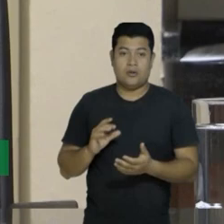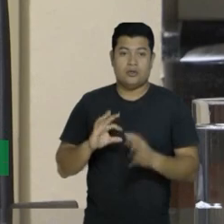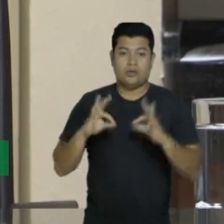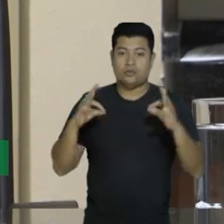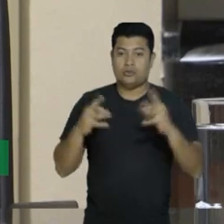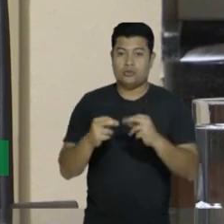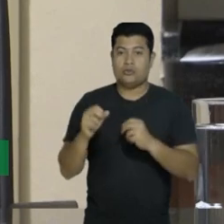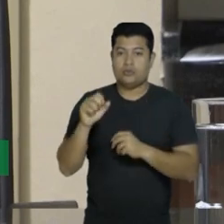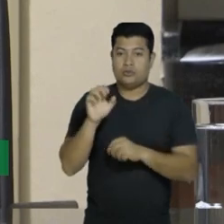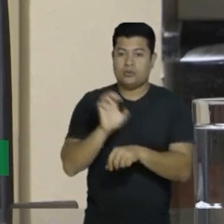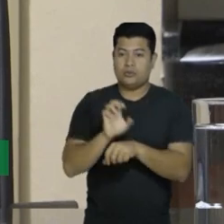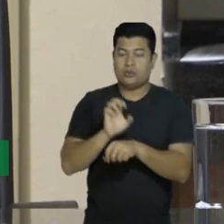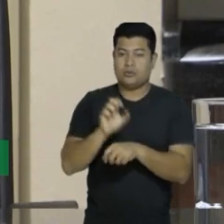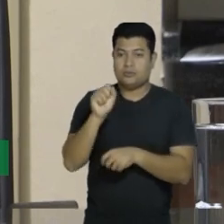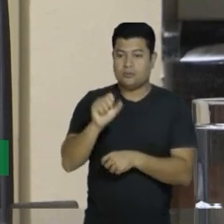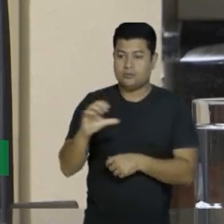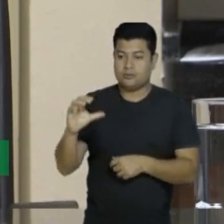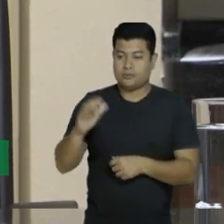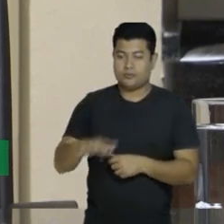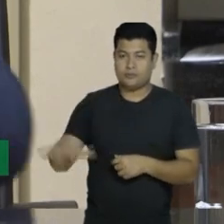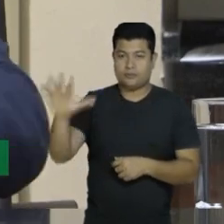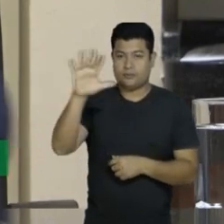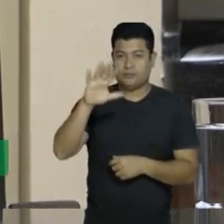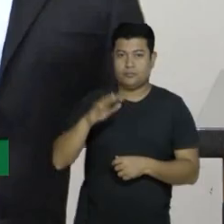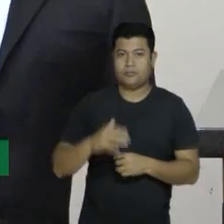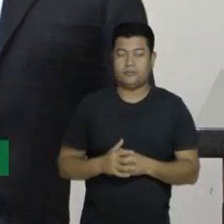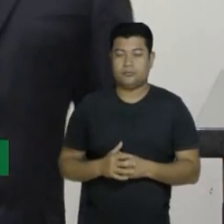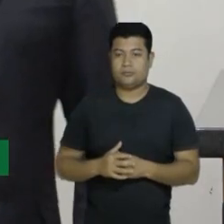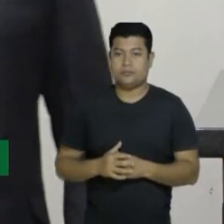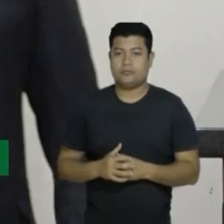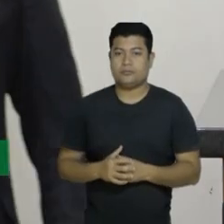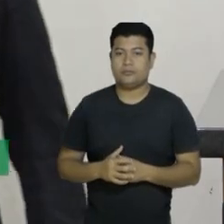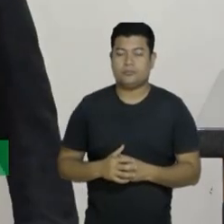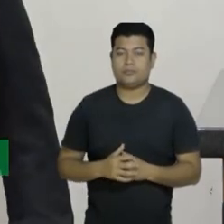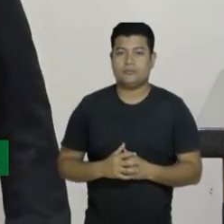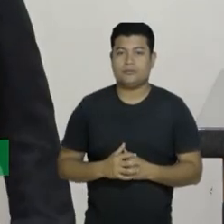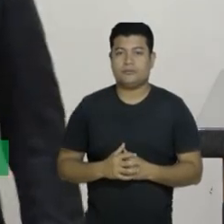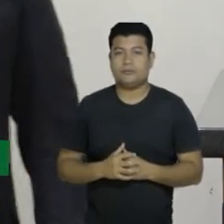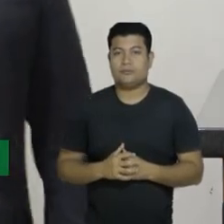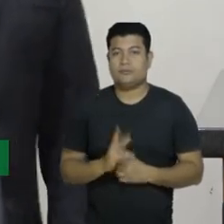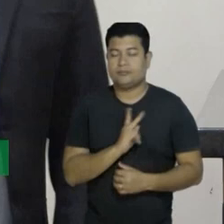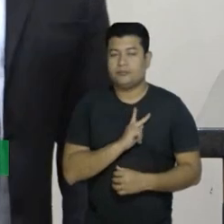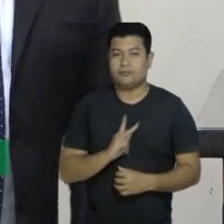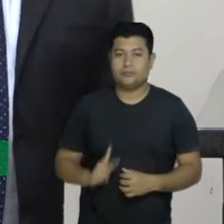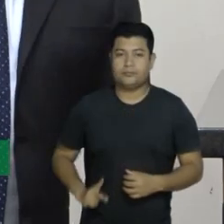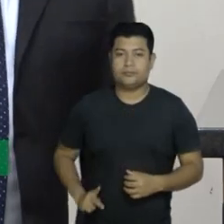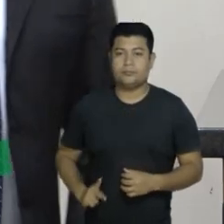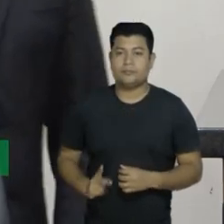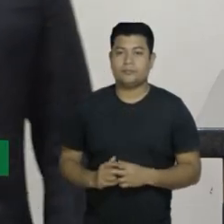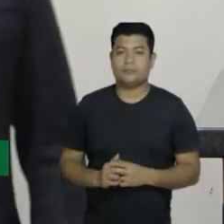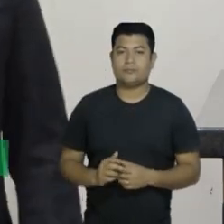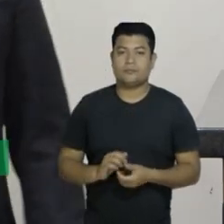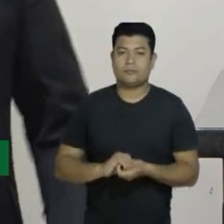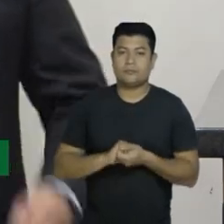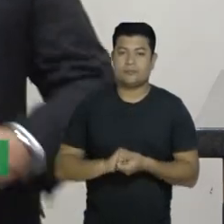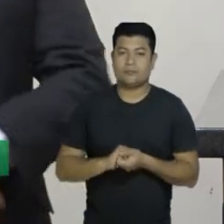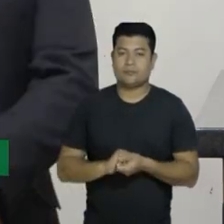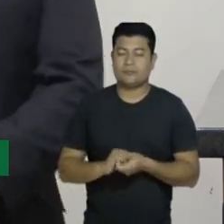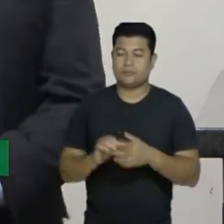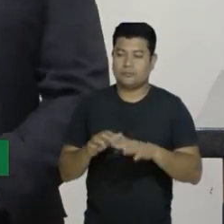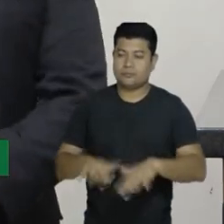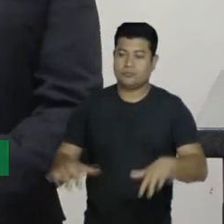muitos deputados de forma online. Senhor presidente, cumprimento aos